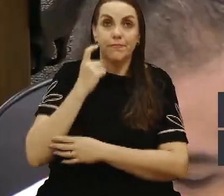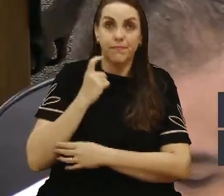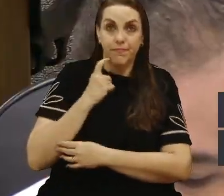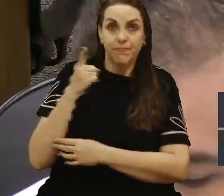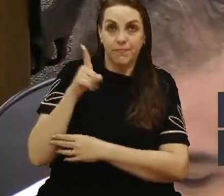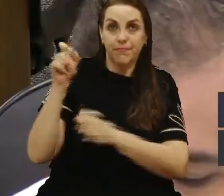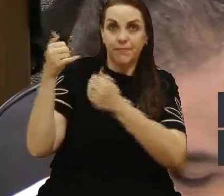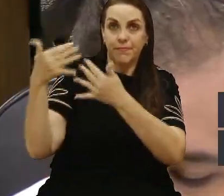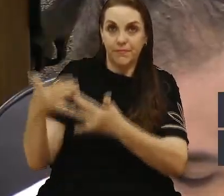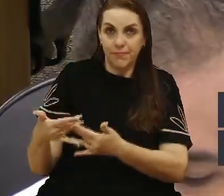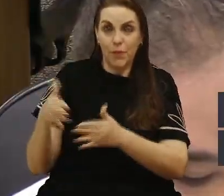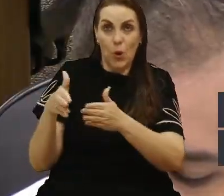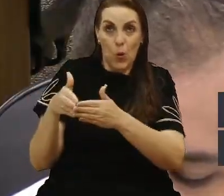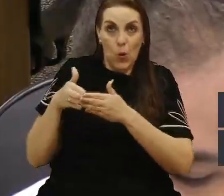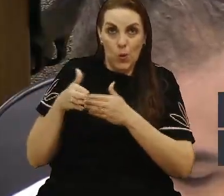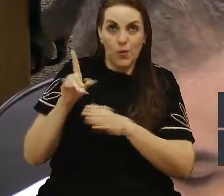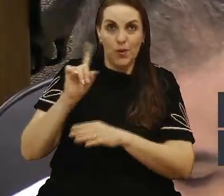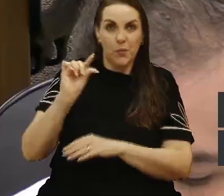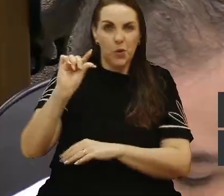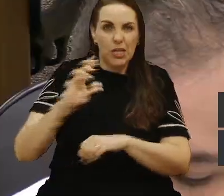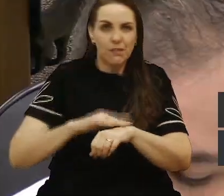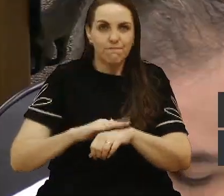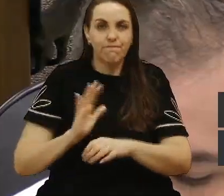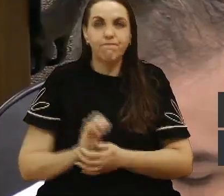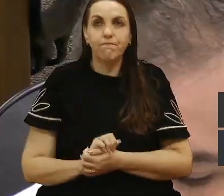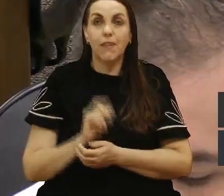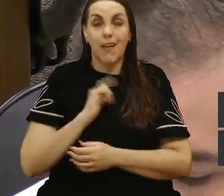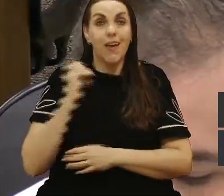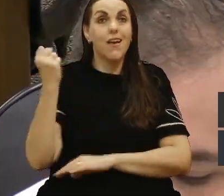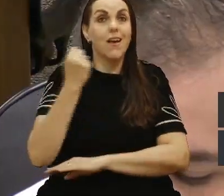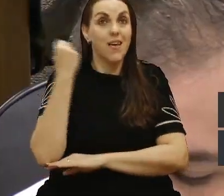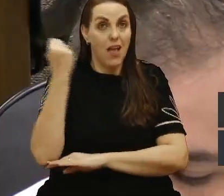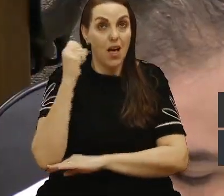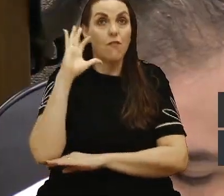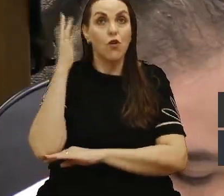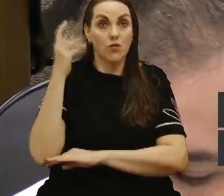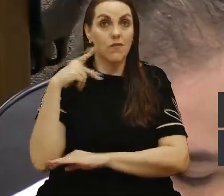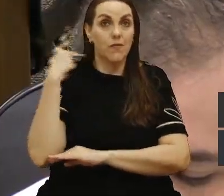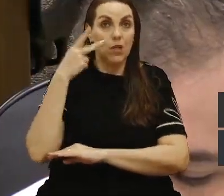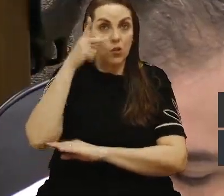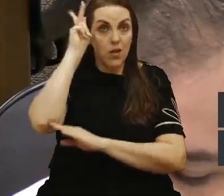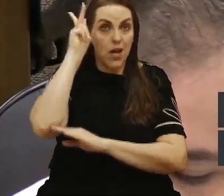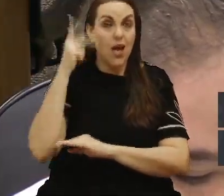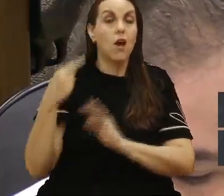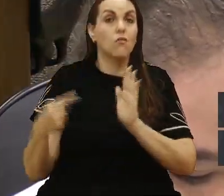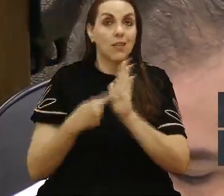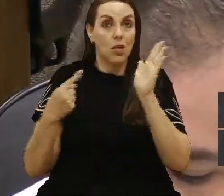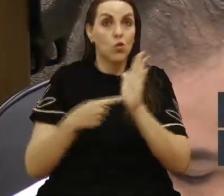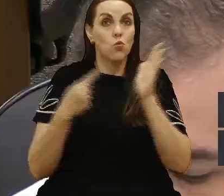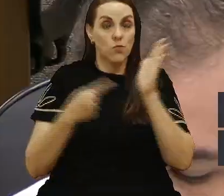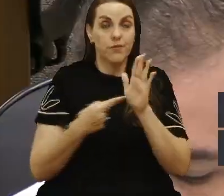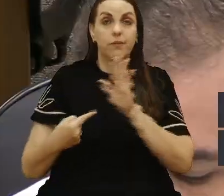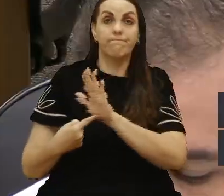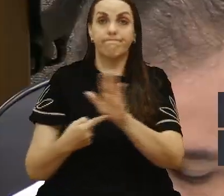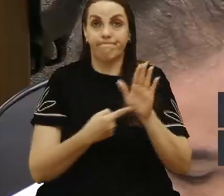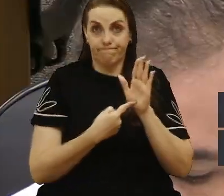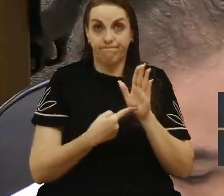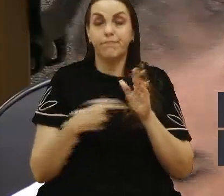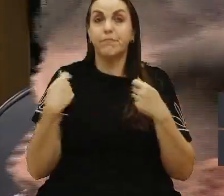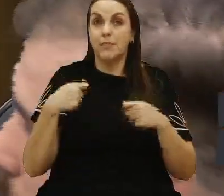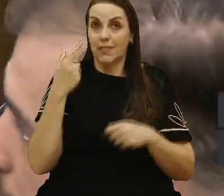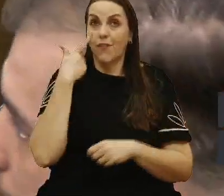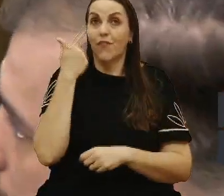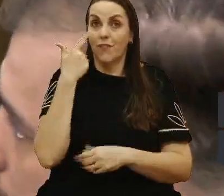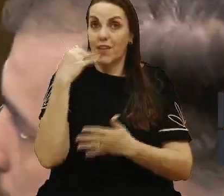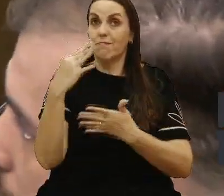um pouquinho do seu à parte ali, né? É grave o que aconteceu, o vereador Iago trouxe à tona as denúncias e precisamos sim verificar.